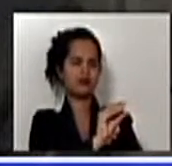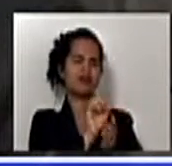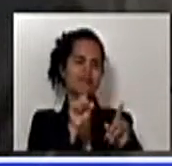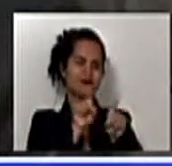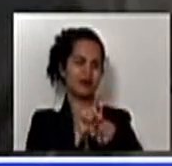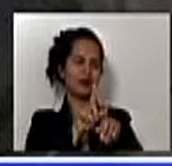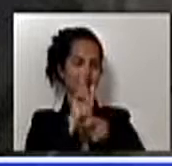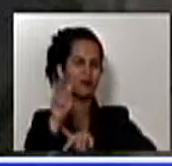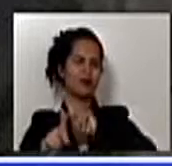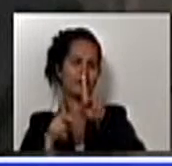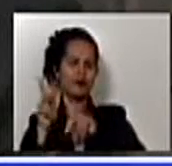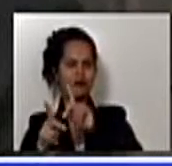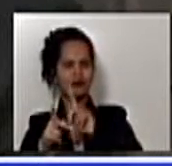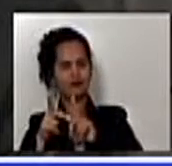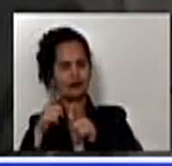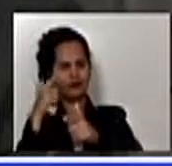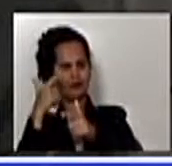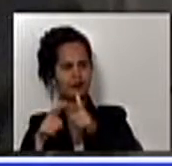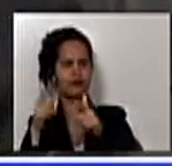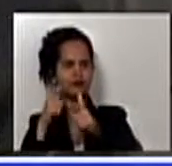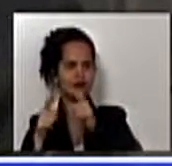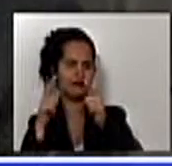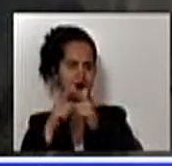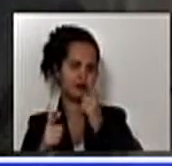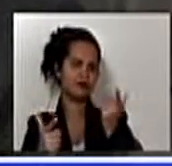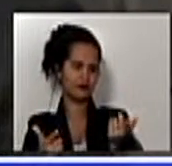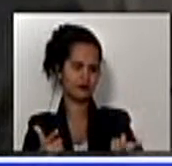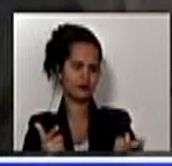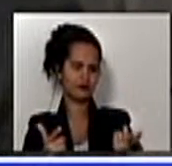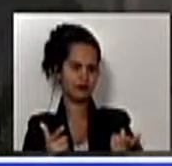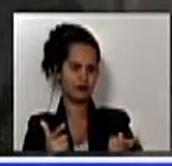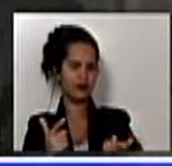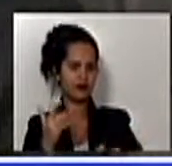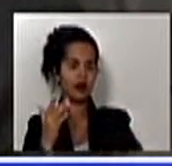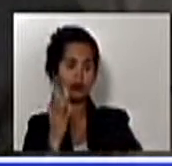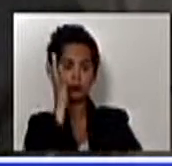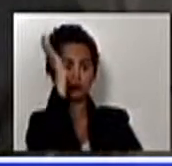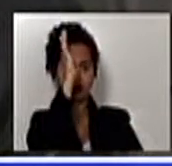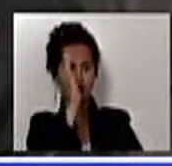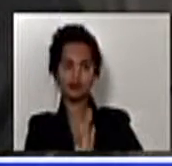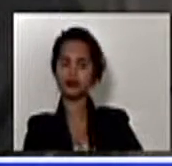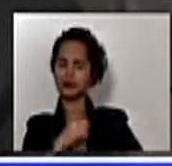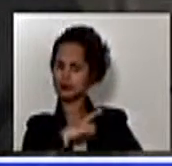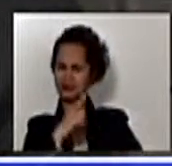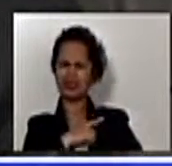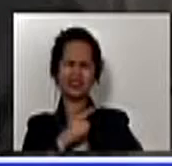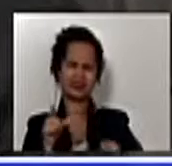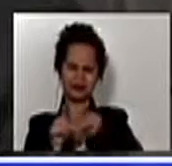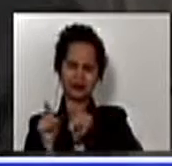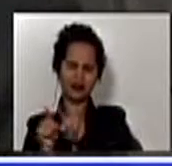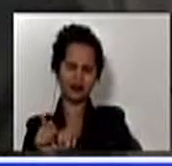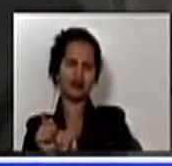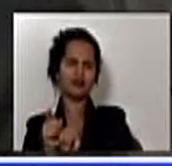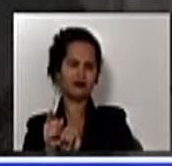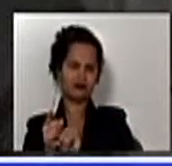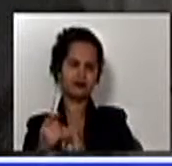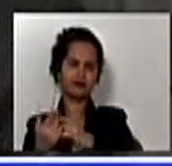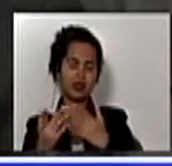do Iapoque ao Chuí. Eu sei que nós estamos em um tempo de economia de